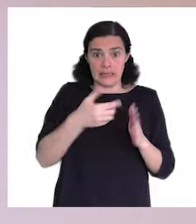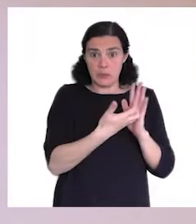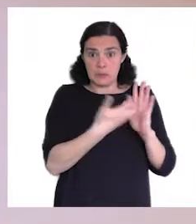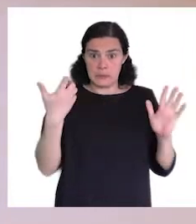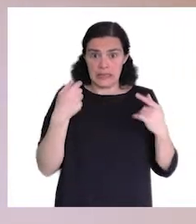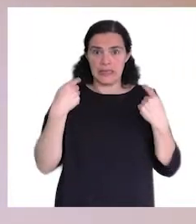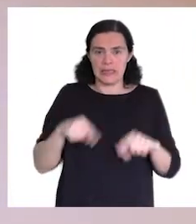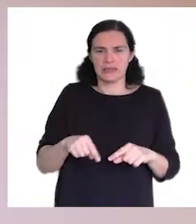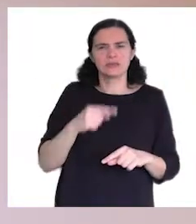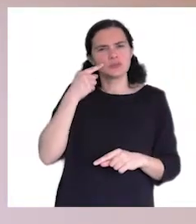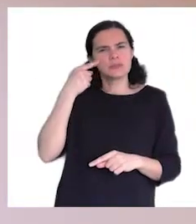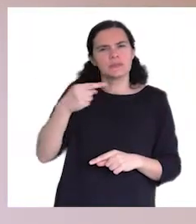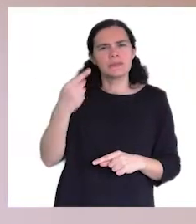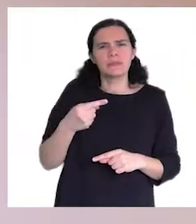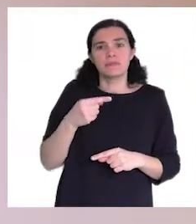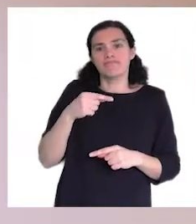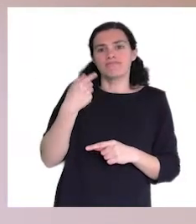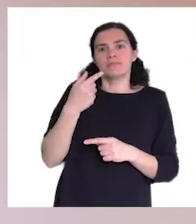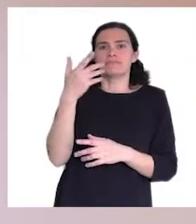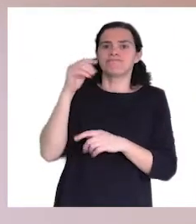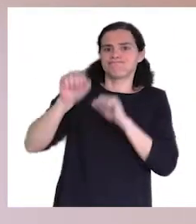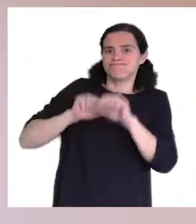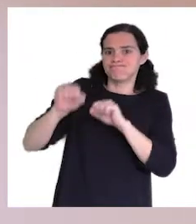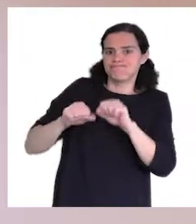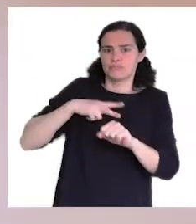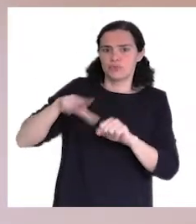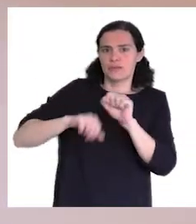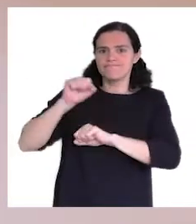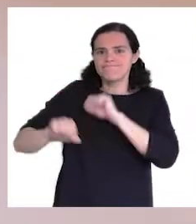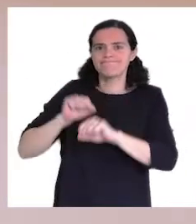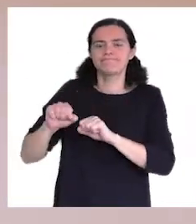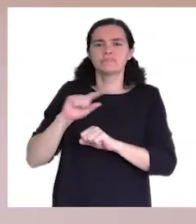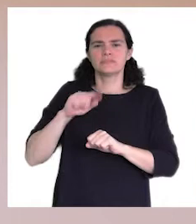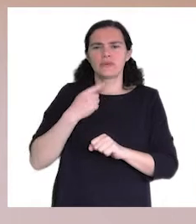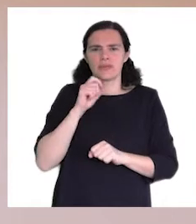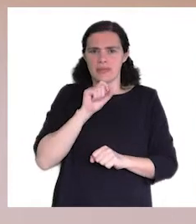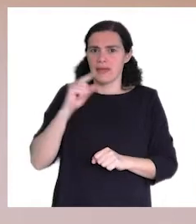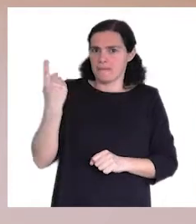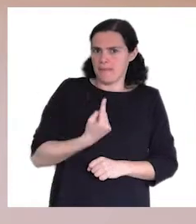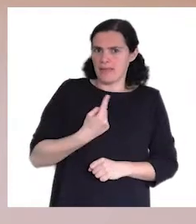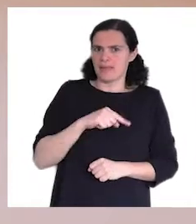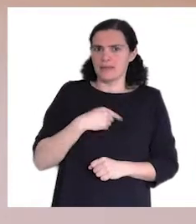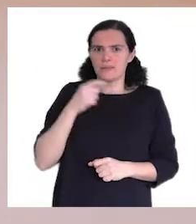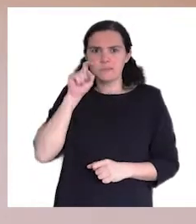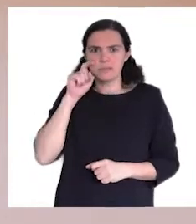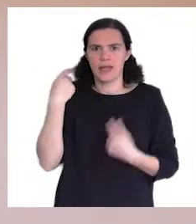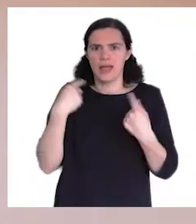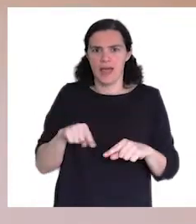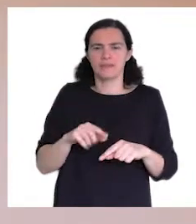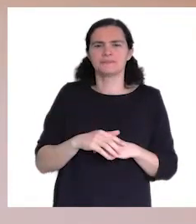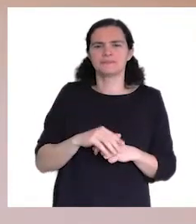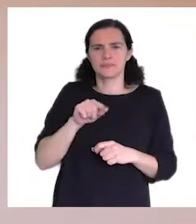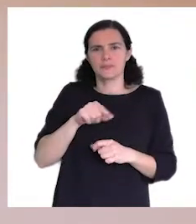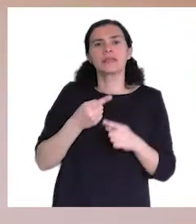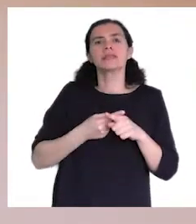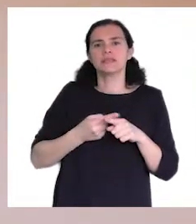enaltecidas, principalmente as espécies autóctones, que são espécies nossas e que nós temos como um dever e é sem dúvida